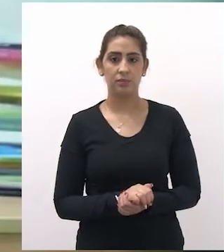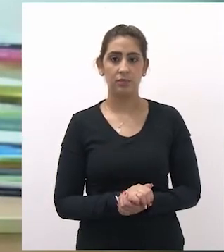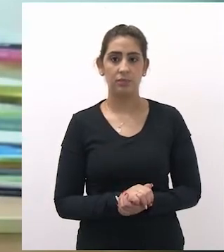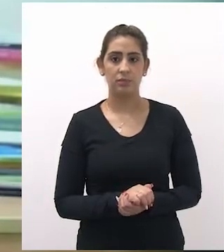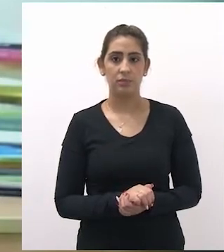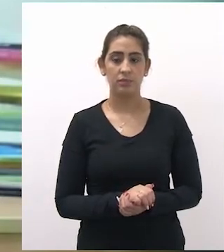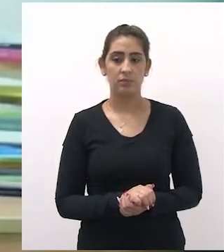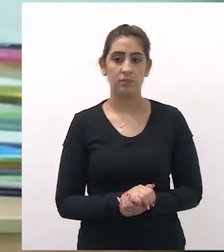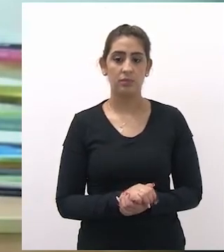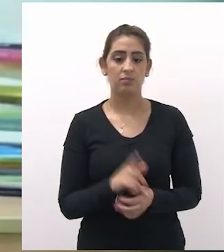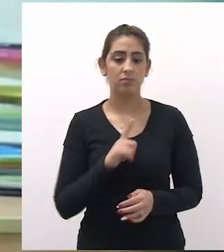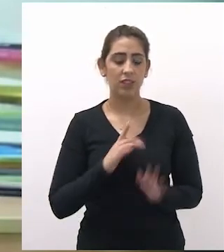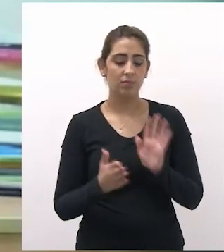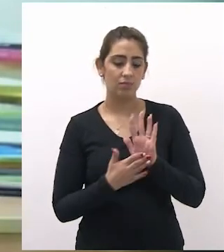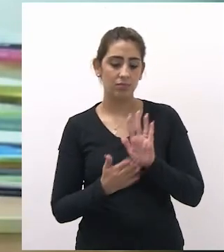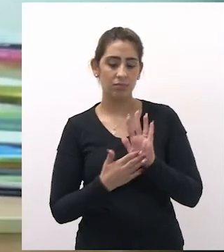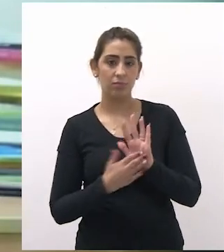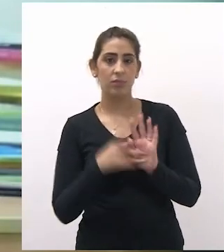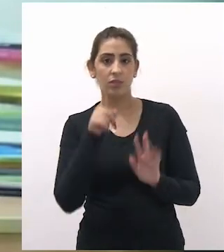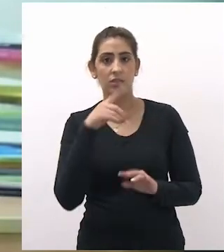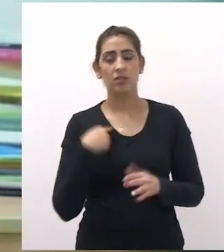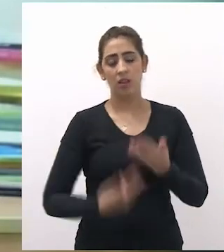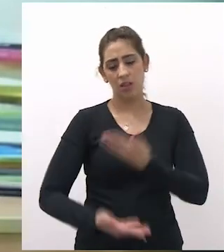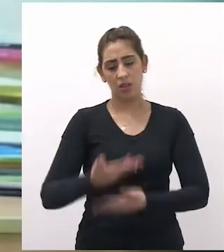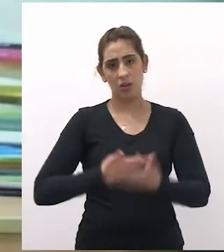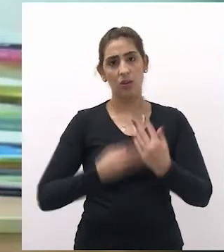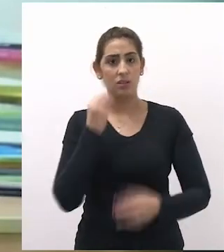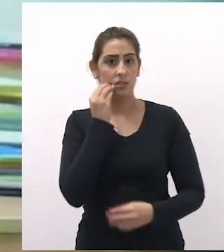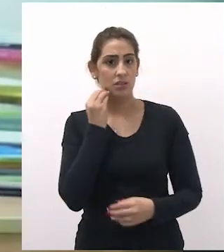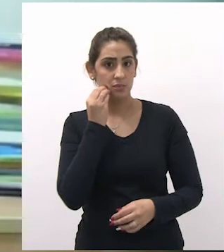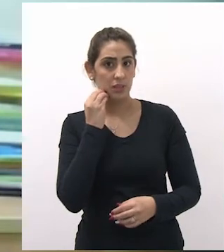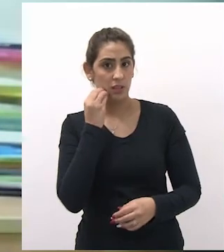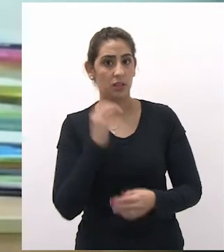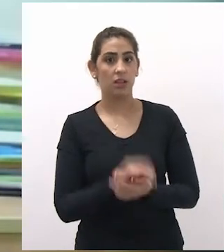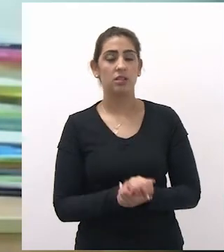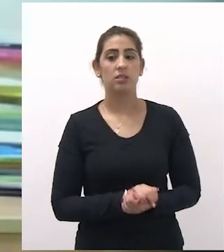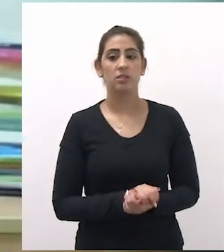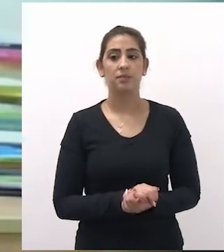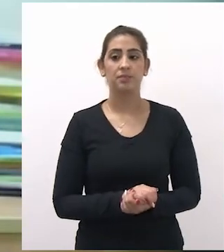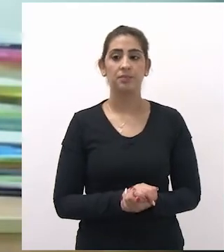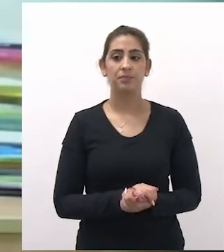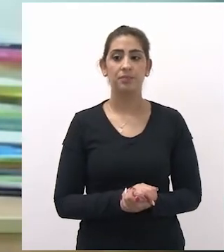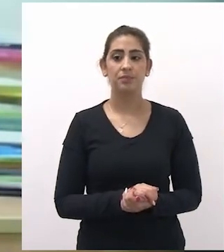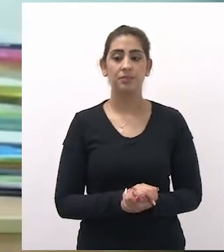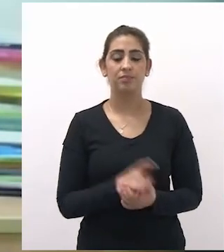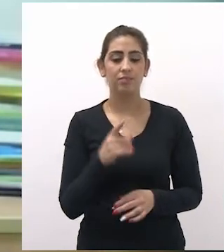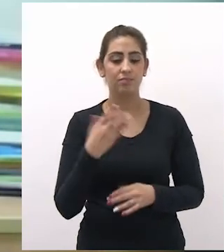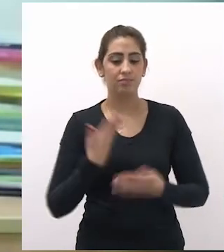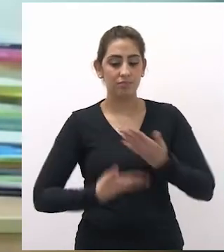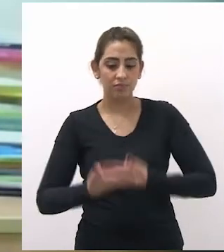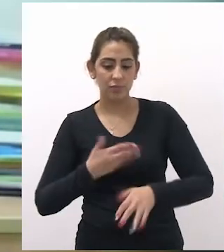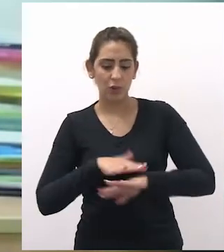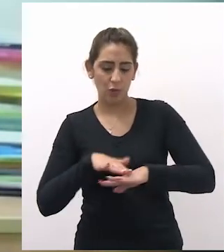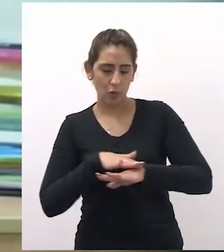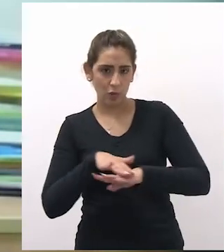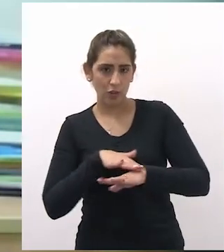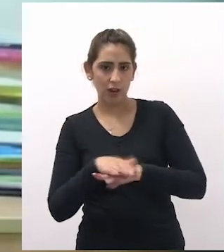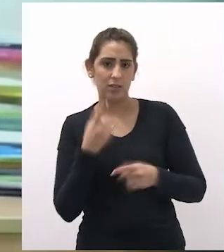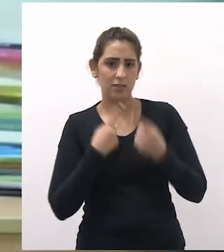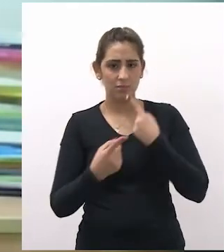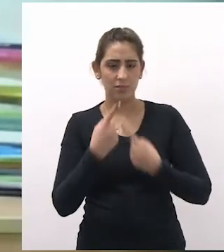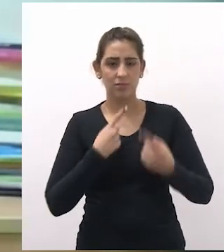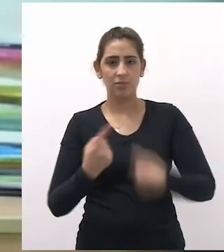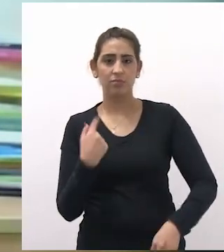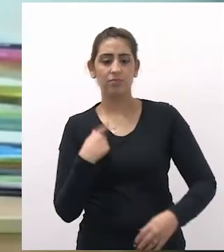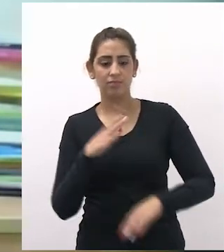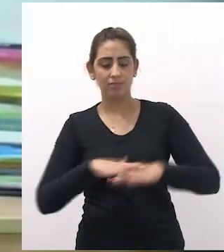por ter proporcionado aqui essa troca de experiência, partilha, né, nesse bate-papo, que enriqueceu